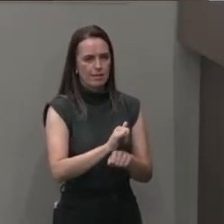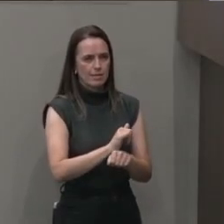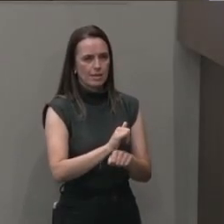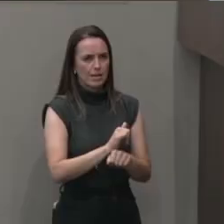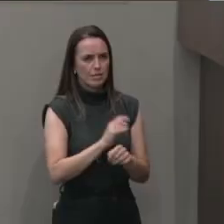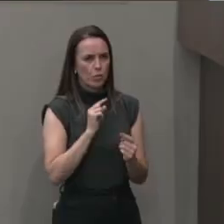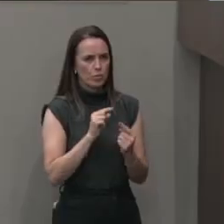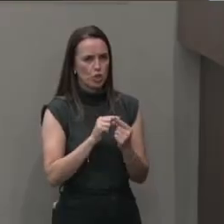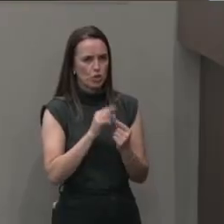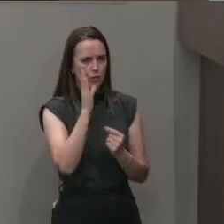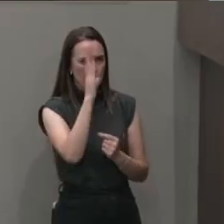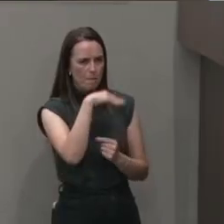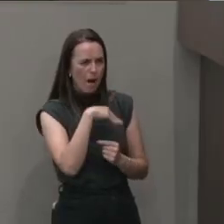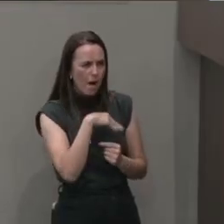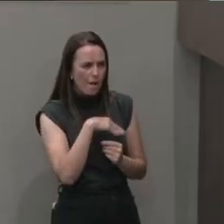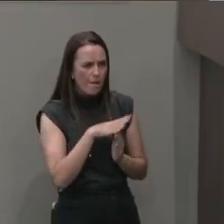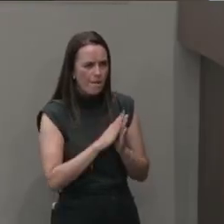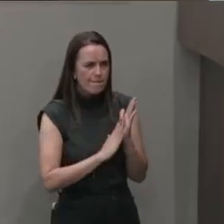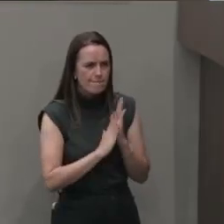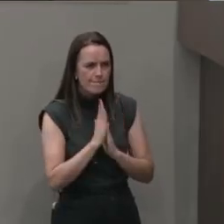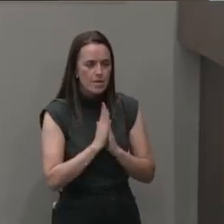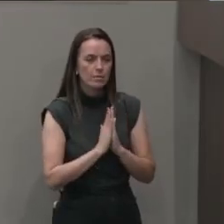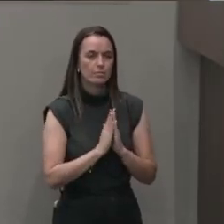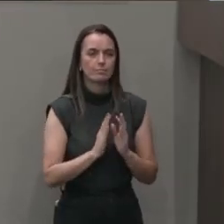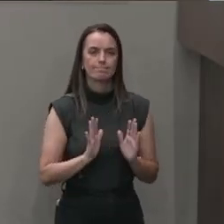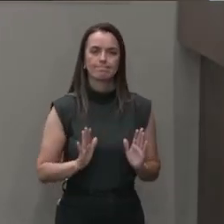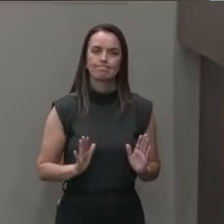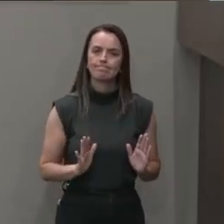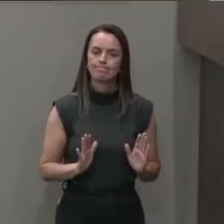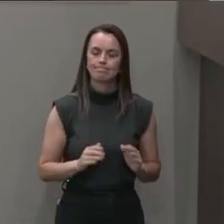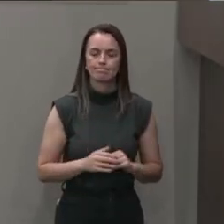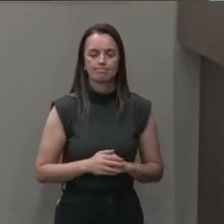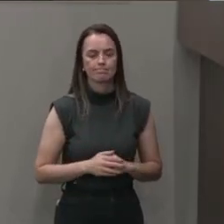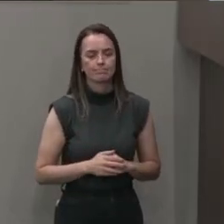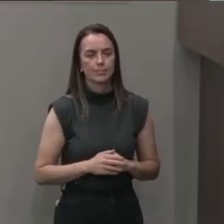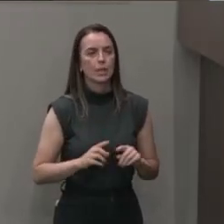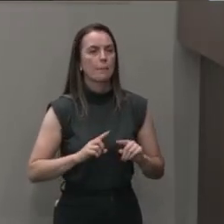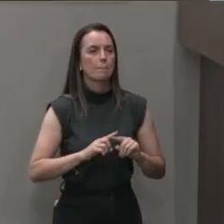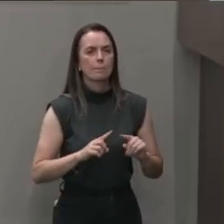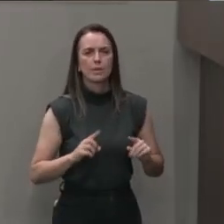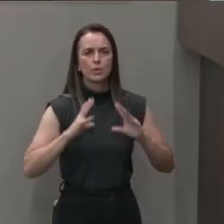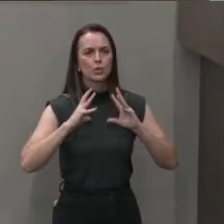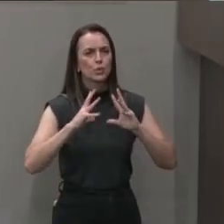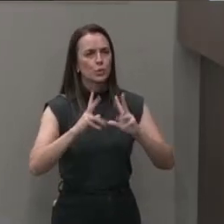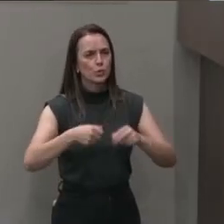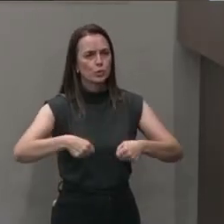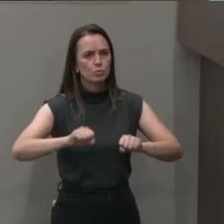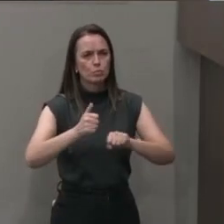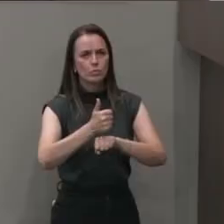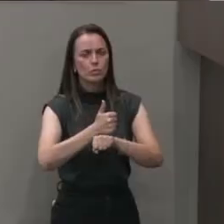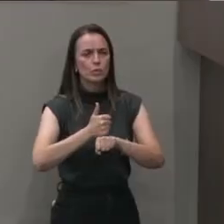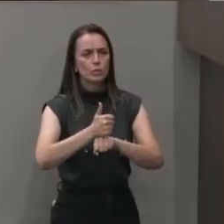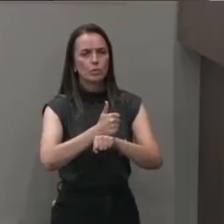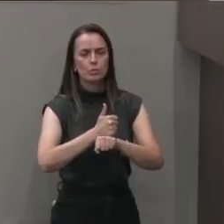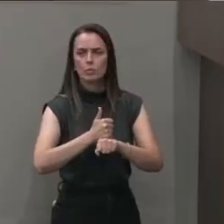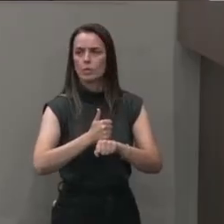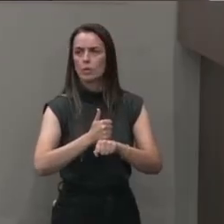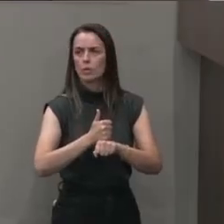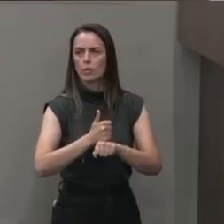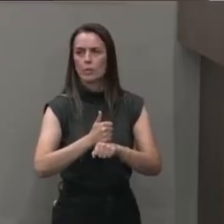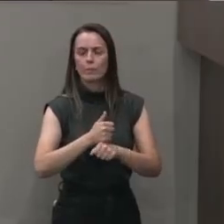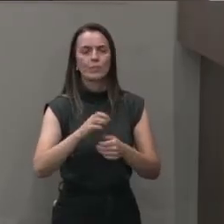a prerrogativa de motoboy. Se bem que os nossos motoboys todos, né, vereador Rufa, eles estão sendo todos